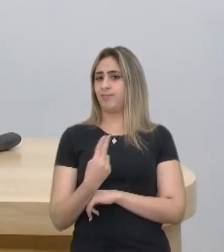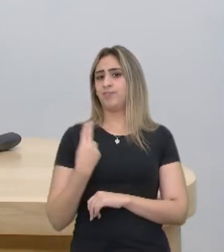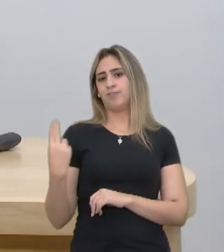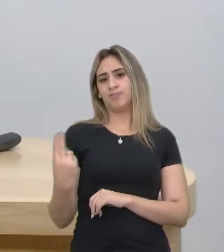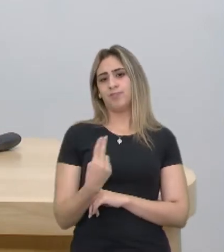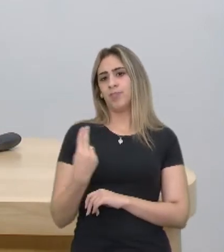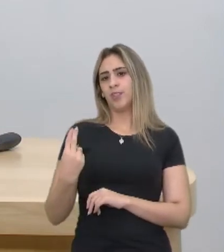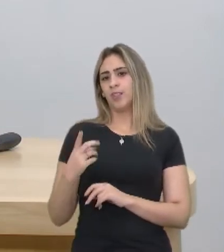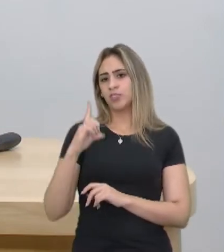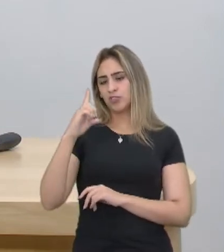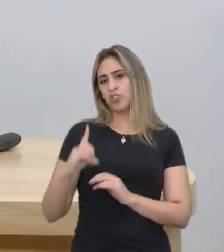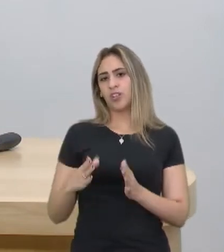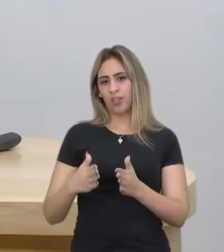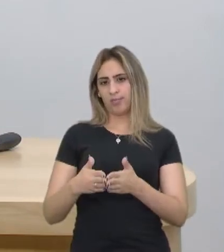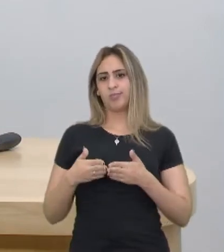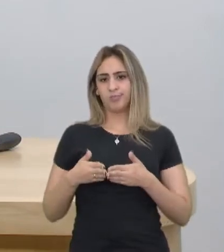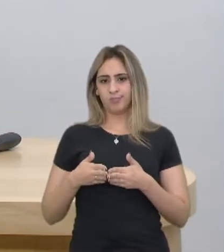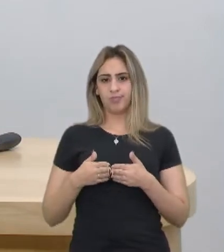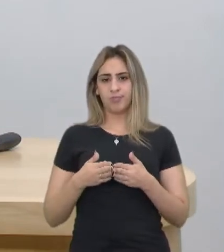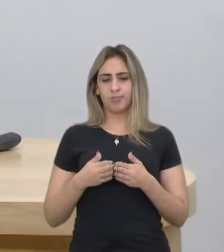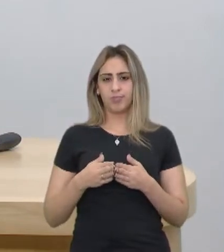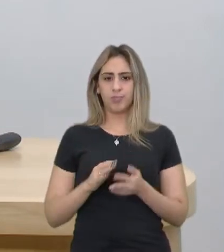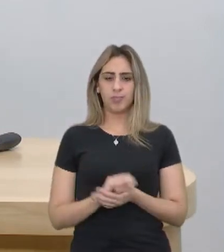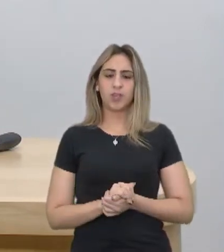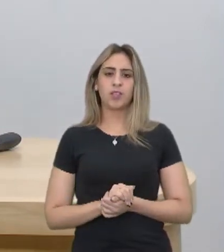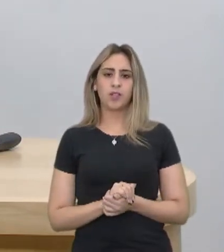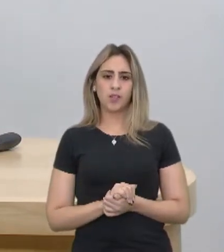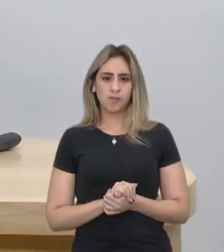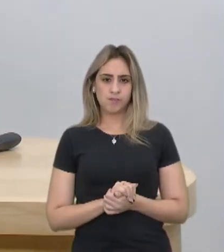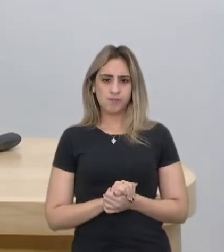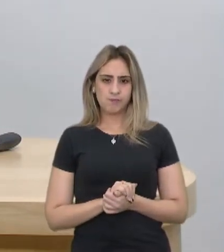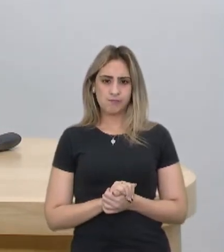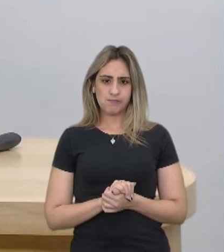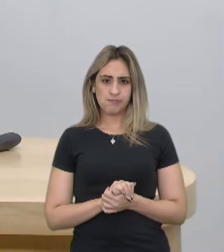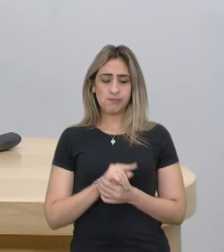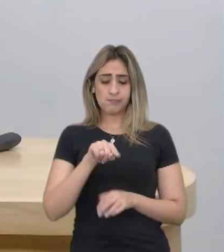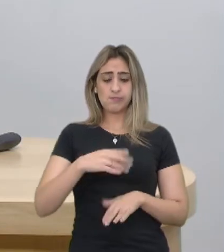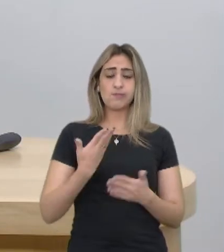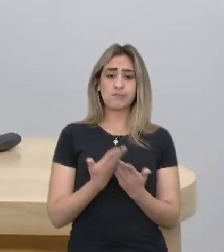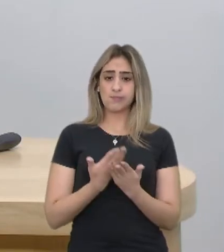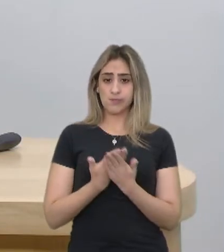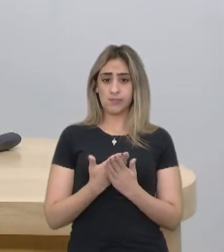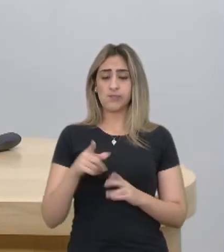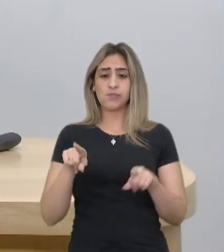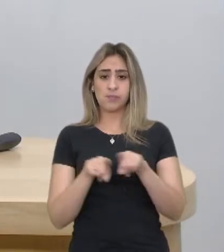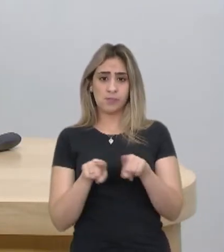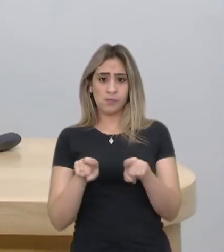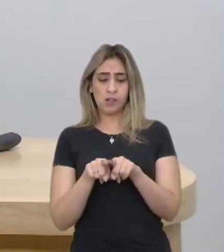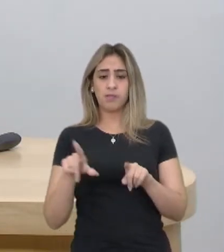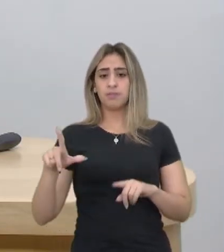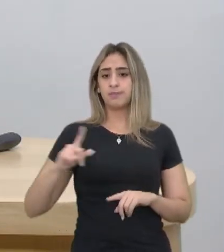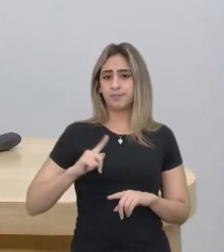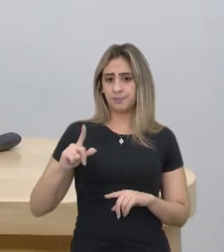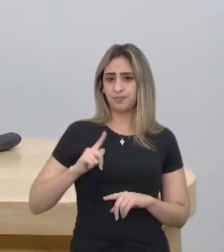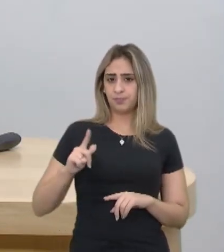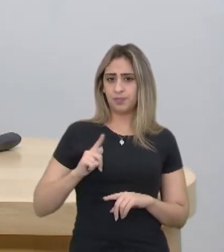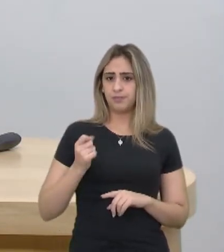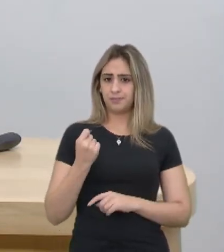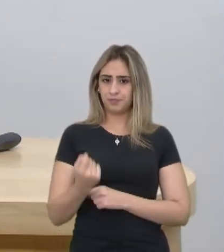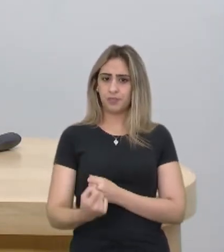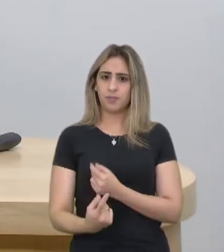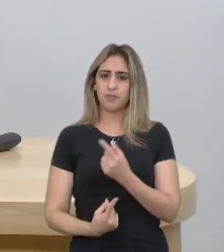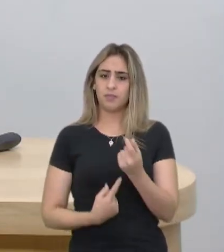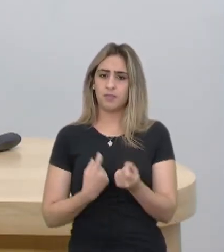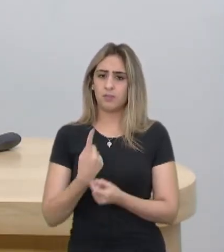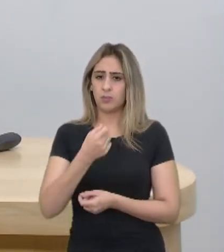não tendo essa possibilidade. E nessa aula eu na verdade, tinha aí